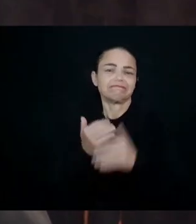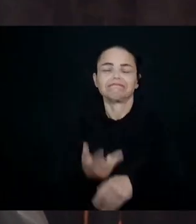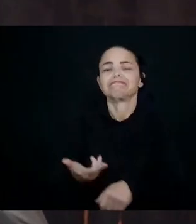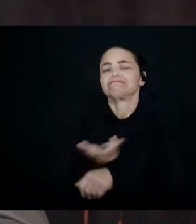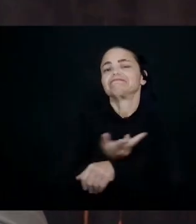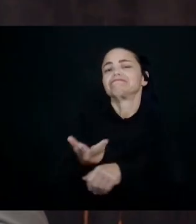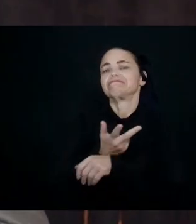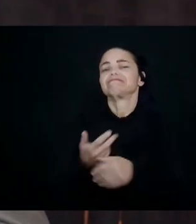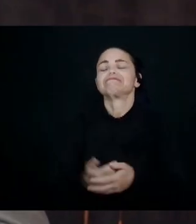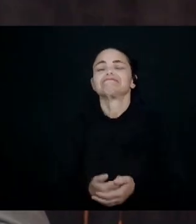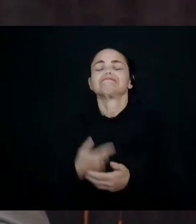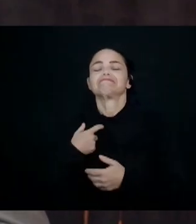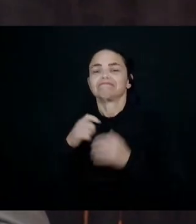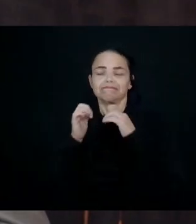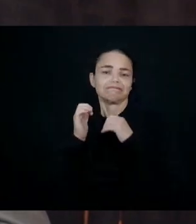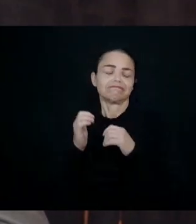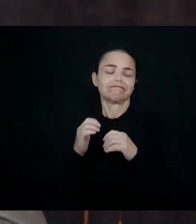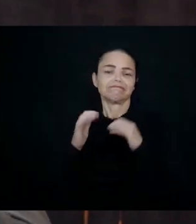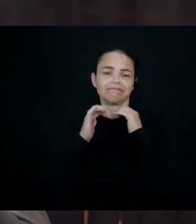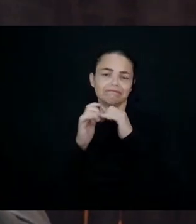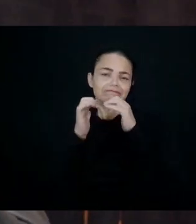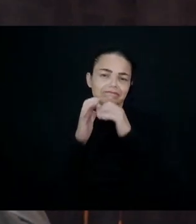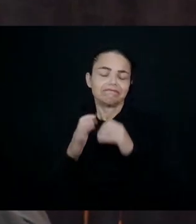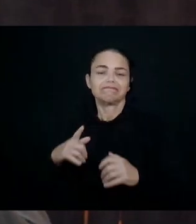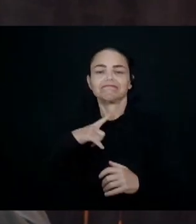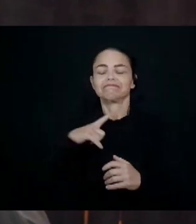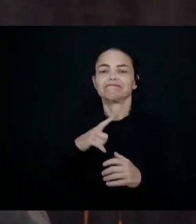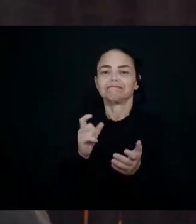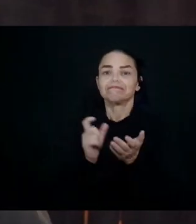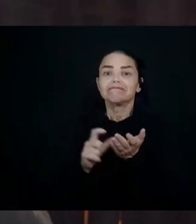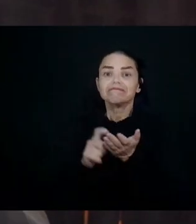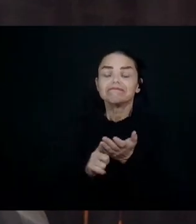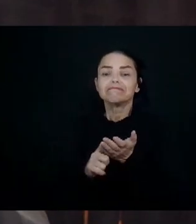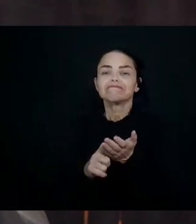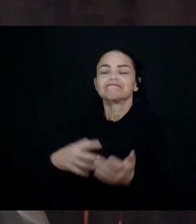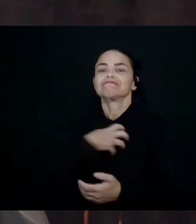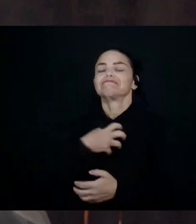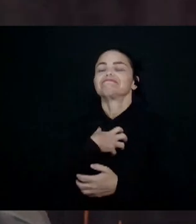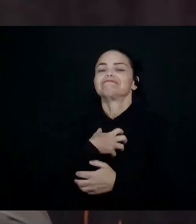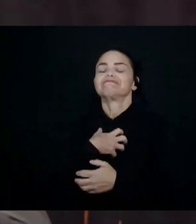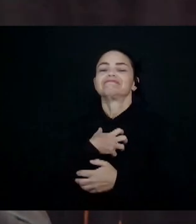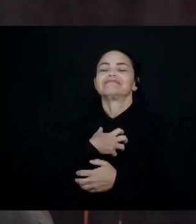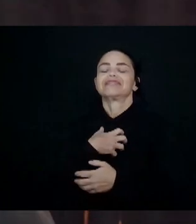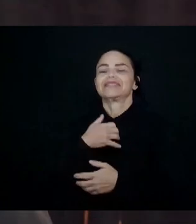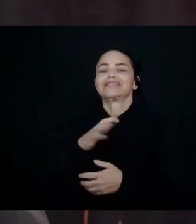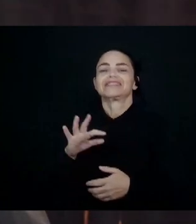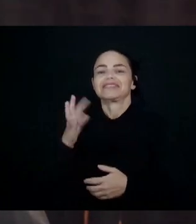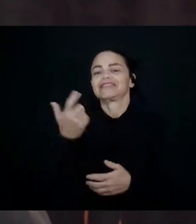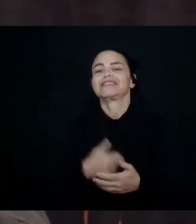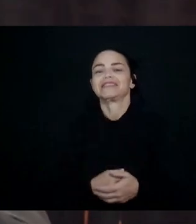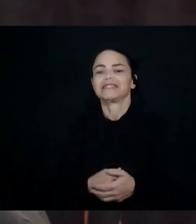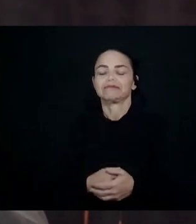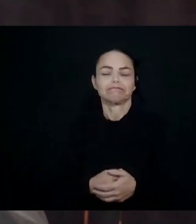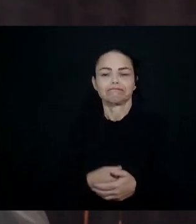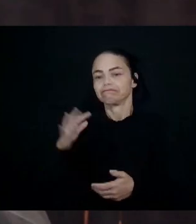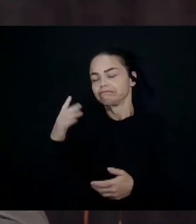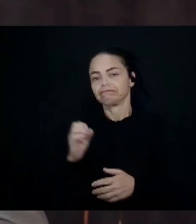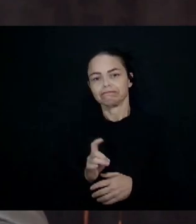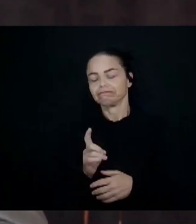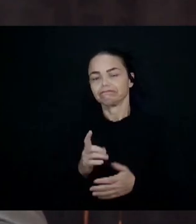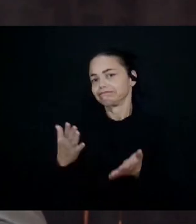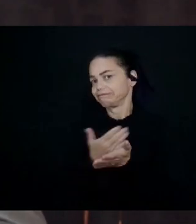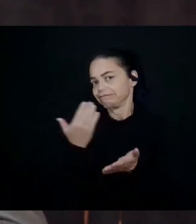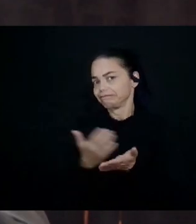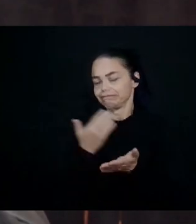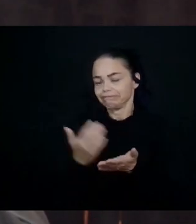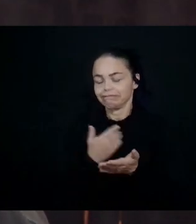ele precisa encontrar aquela figurinha, ele precisa sentir essa realização. E isso não acontece só no álbum, acontece em tudo, né?